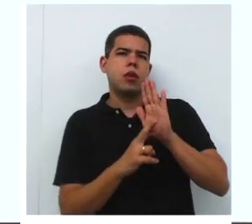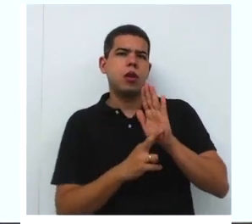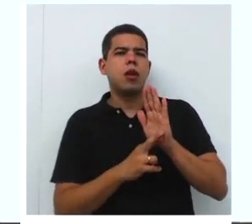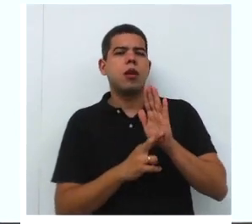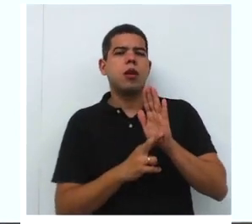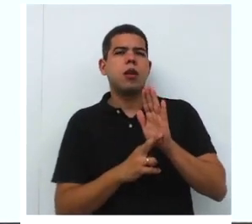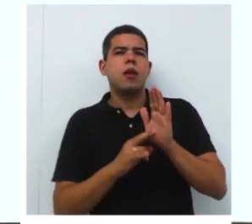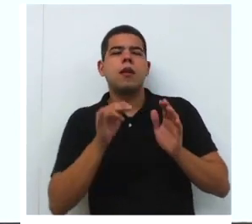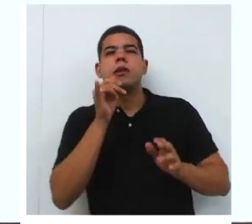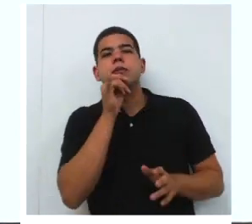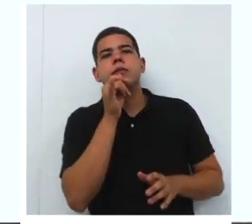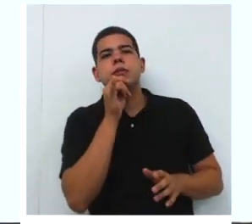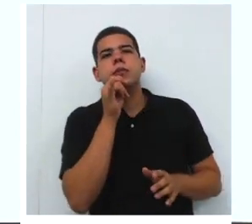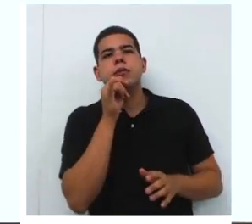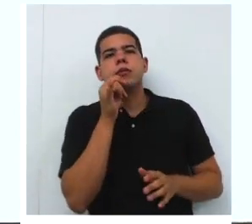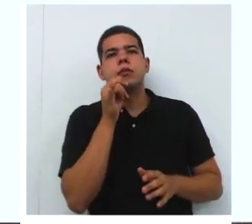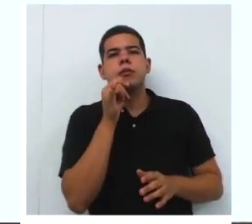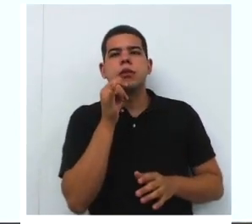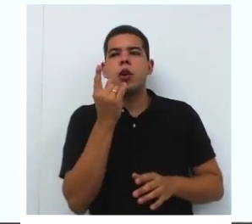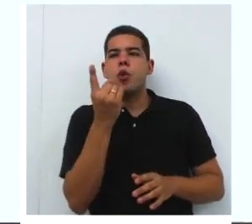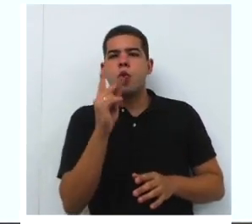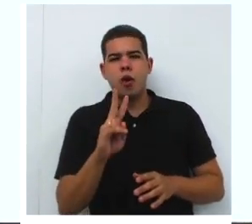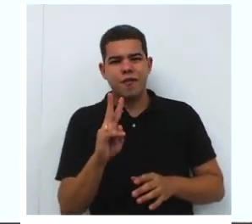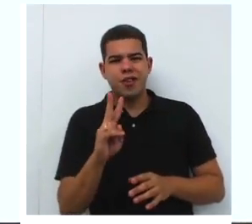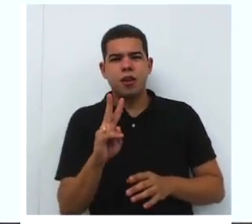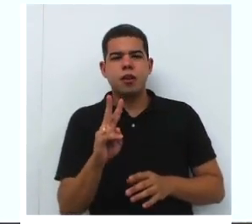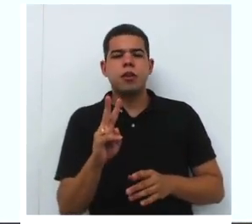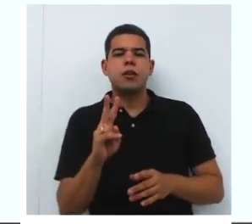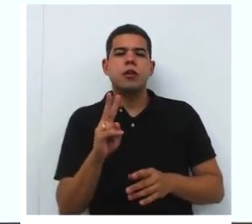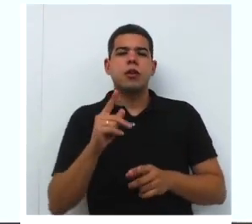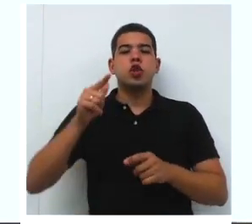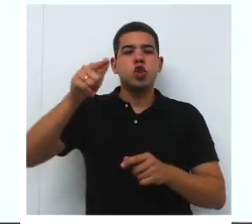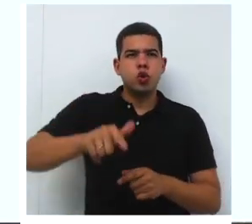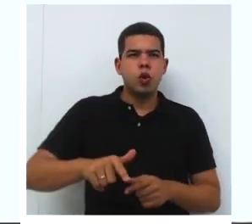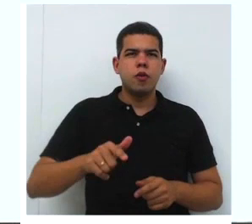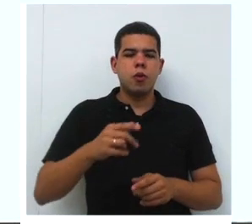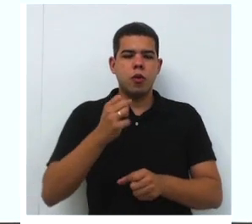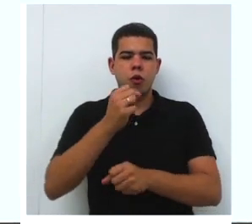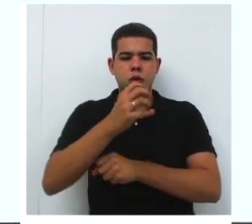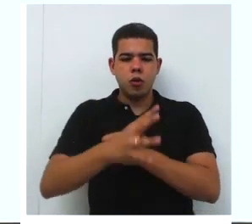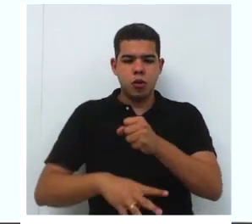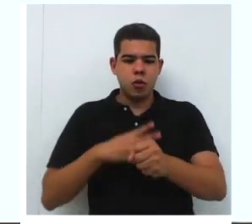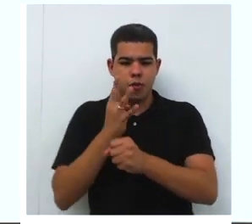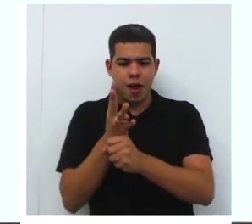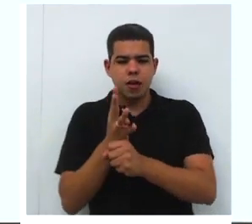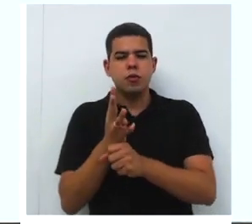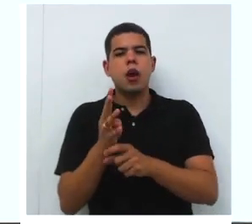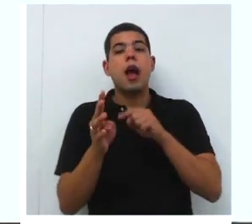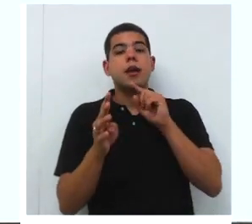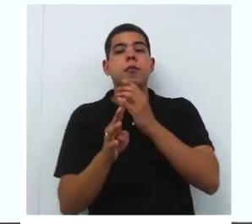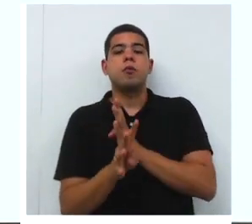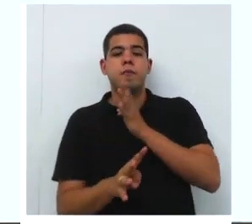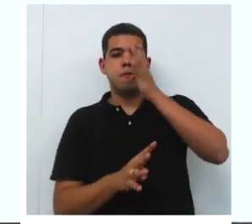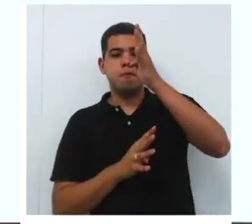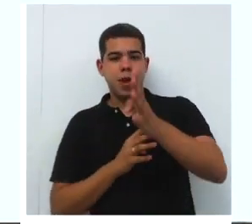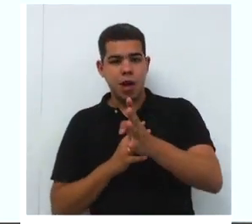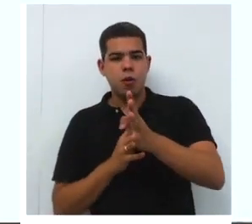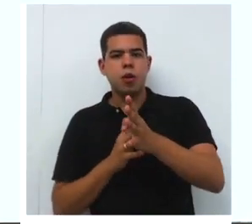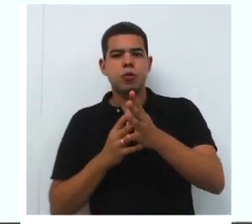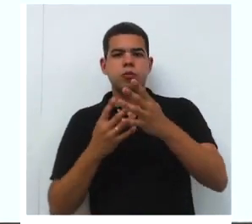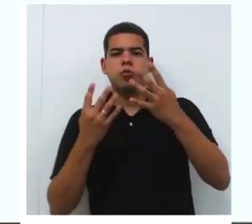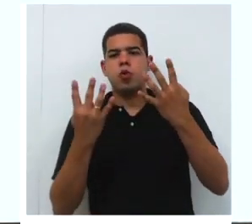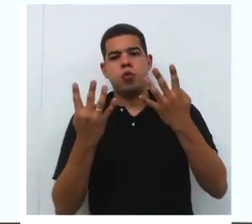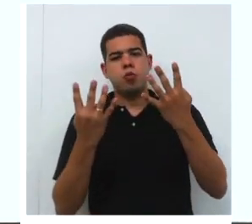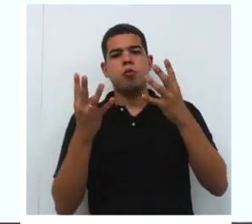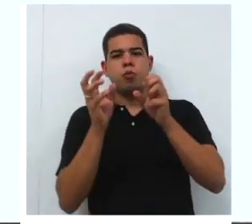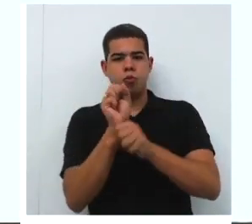pode renovar o mandato uma vez. Mais o quê? 4 anos mais 4 anos são 8. E faz um